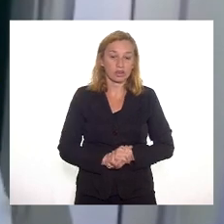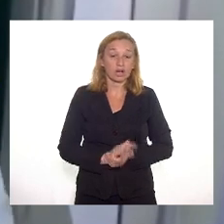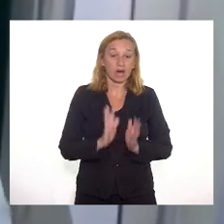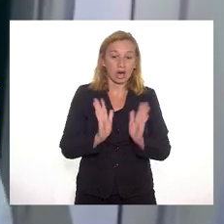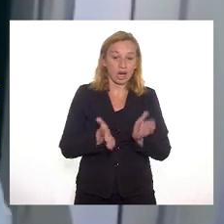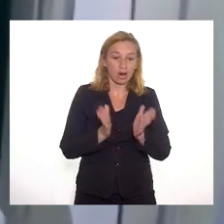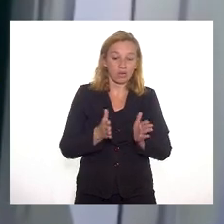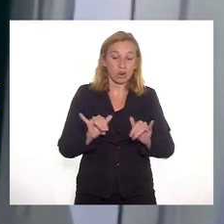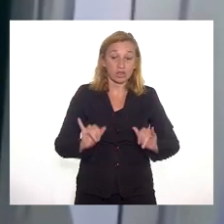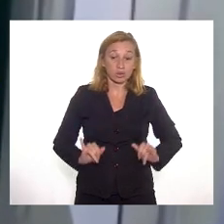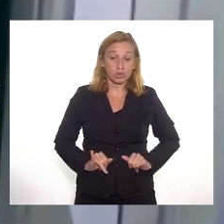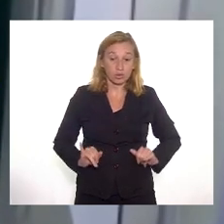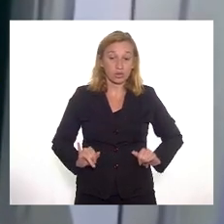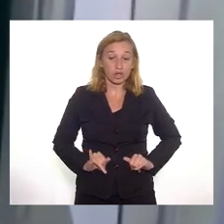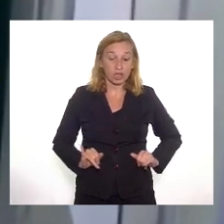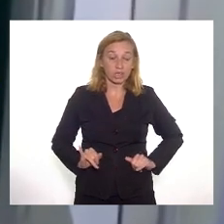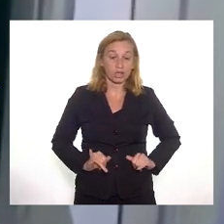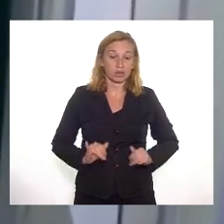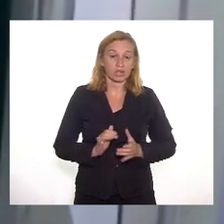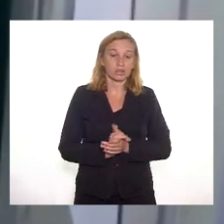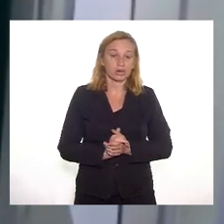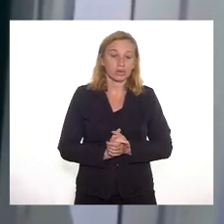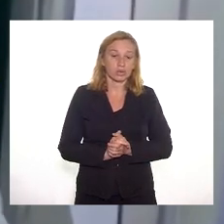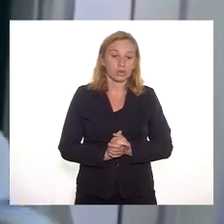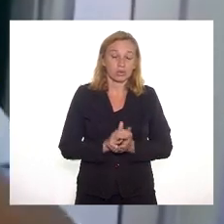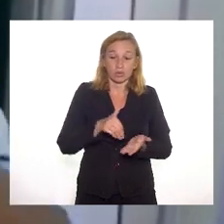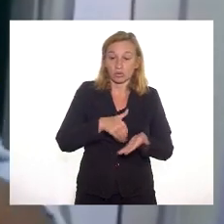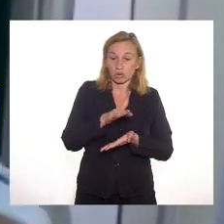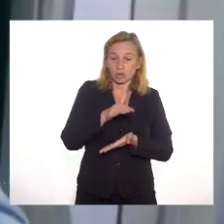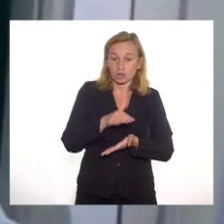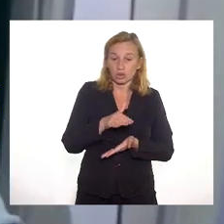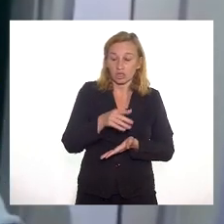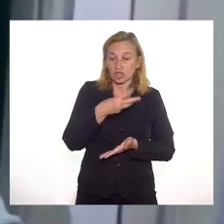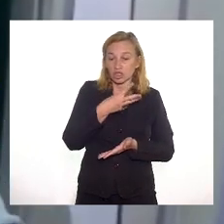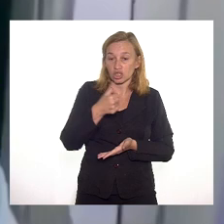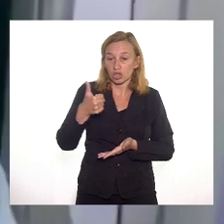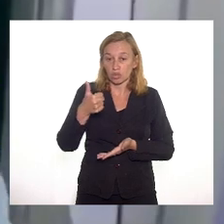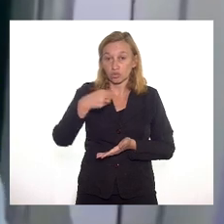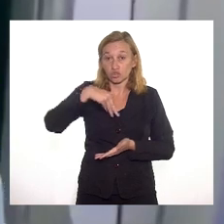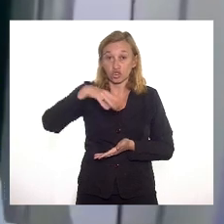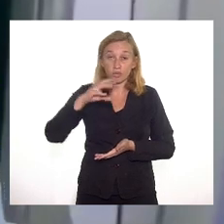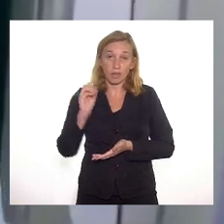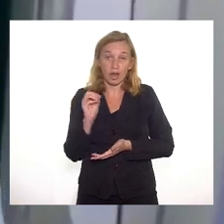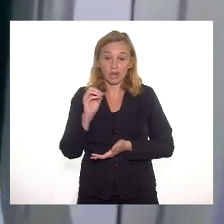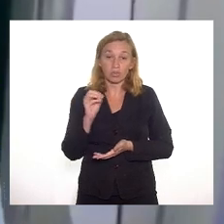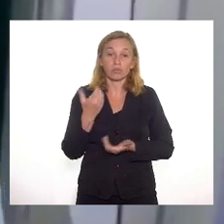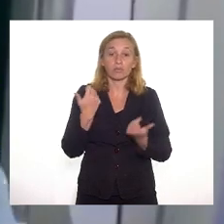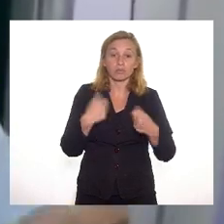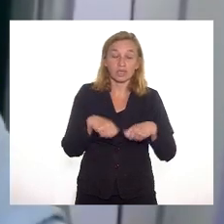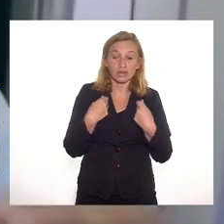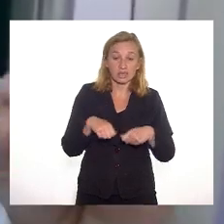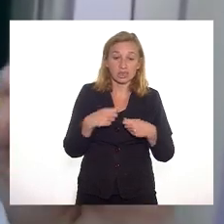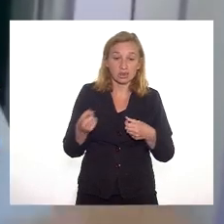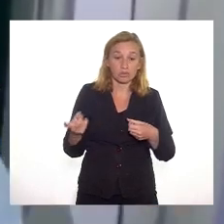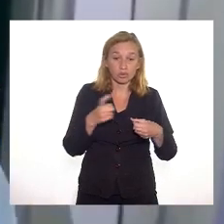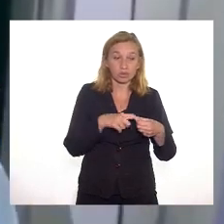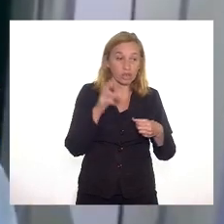agora de sofrer uma ação de despejo no próximo dia 31 de maio. Precisamos